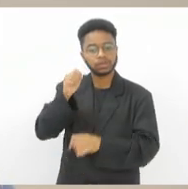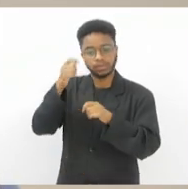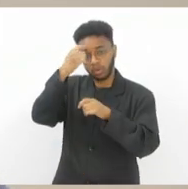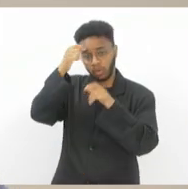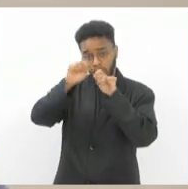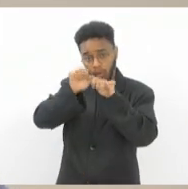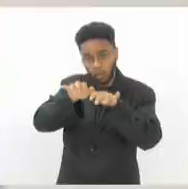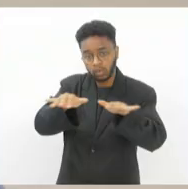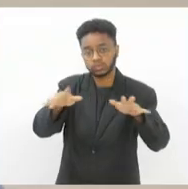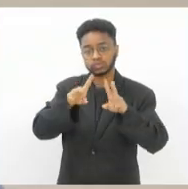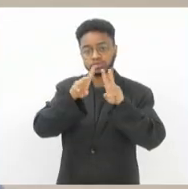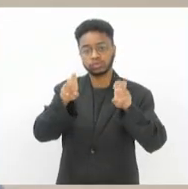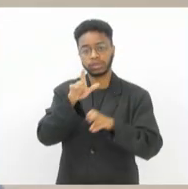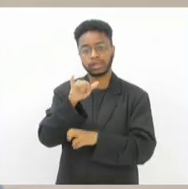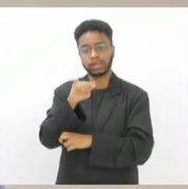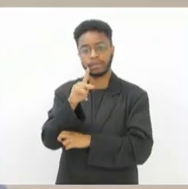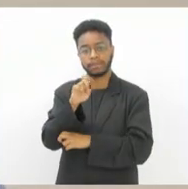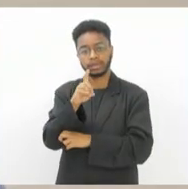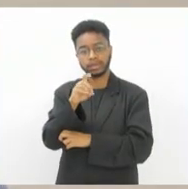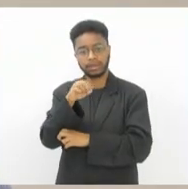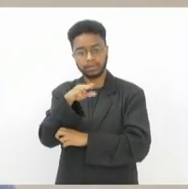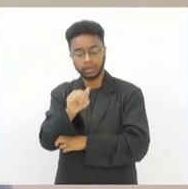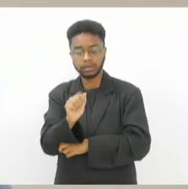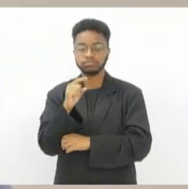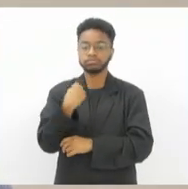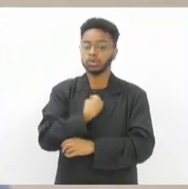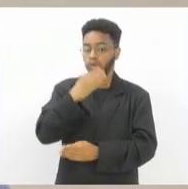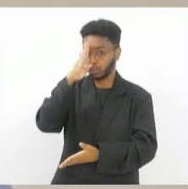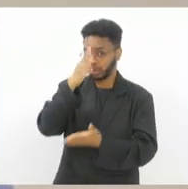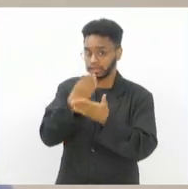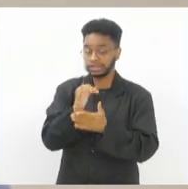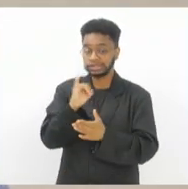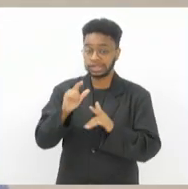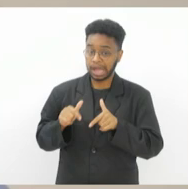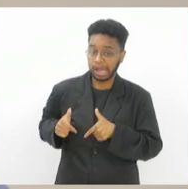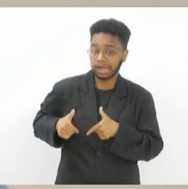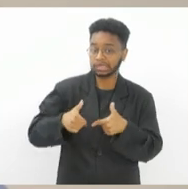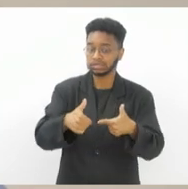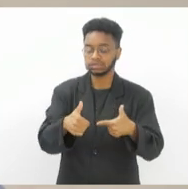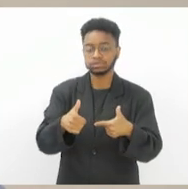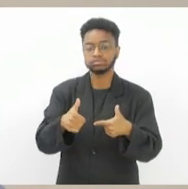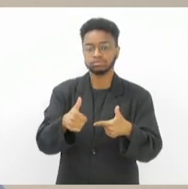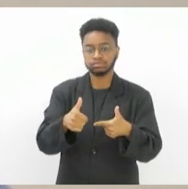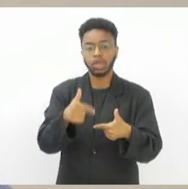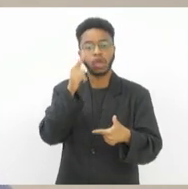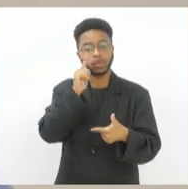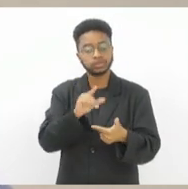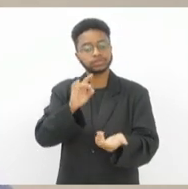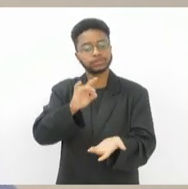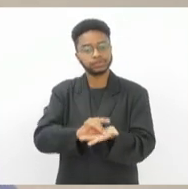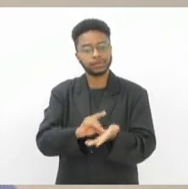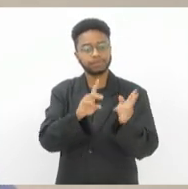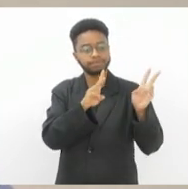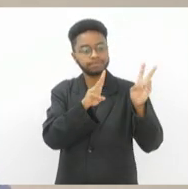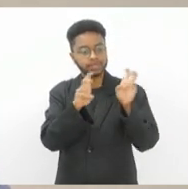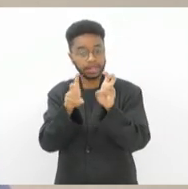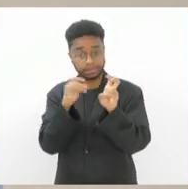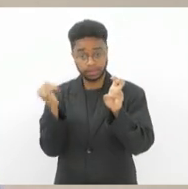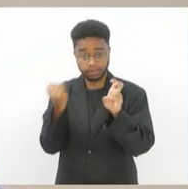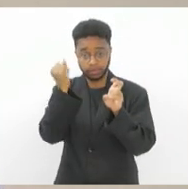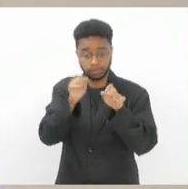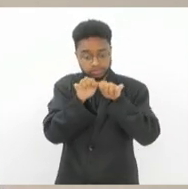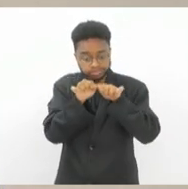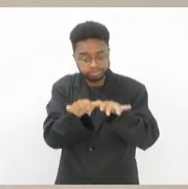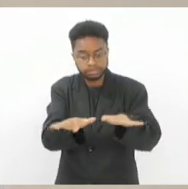a respeito do lipedema. E a gente acredita que a partir destas ações é que a gente vai conseguir levar esse tema tão importante